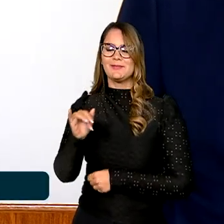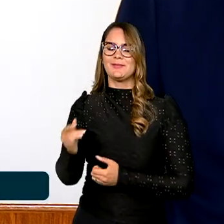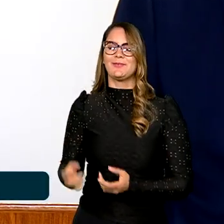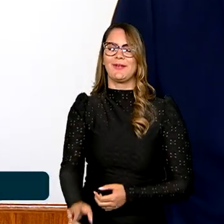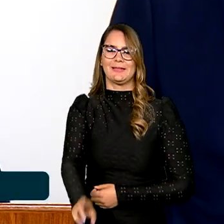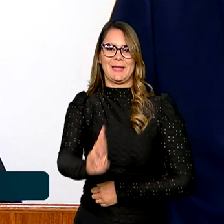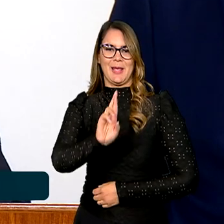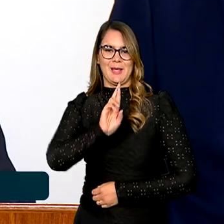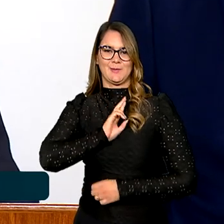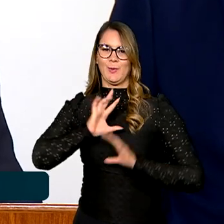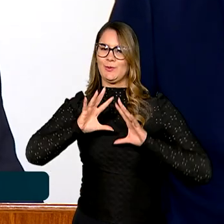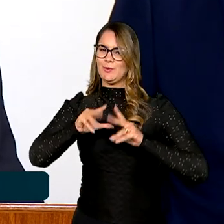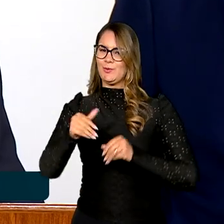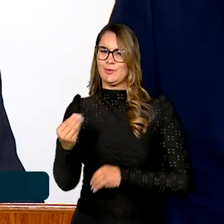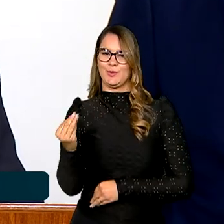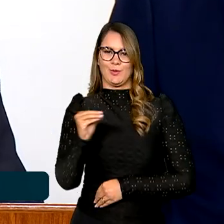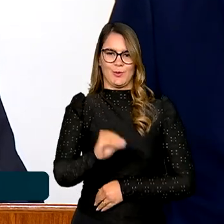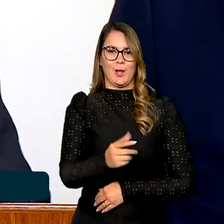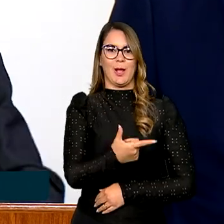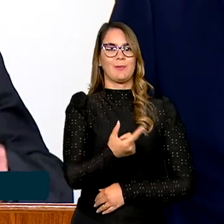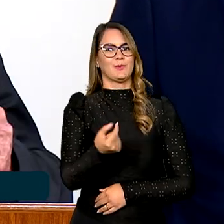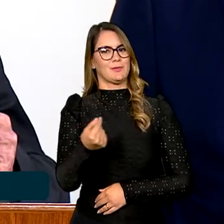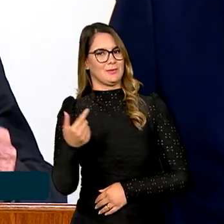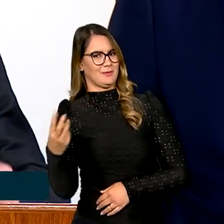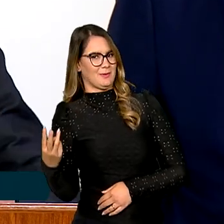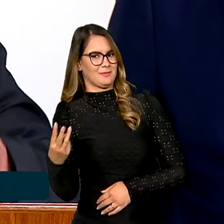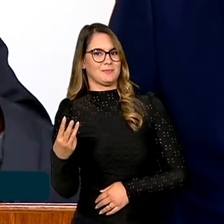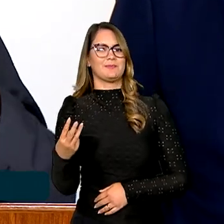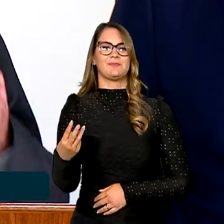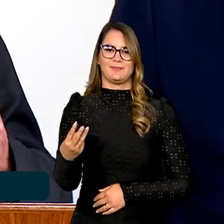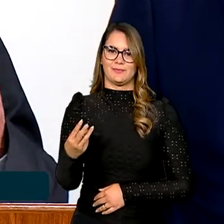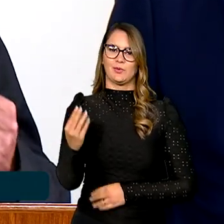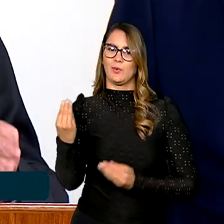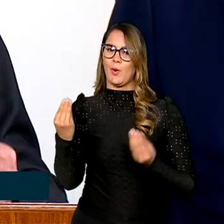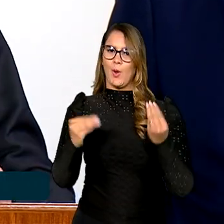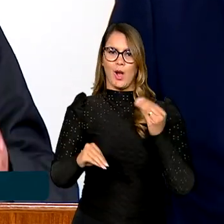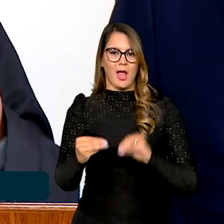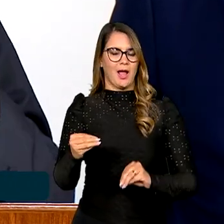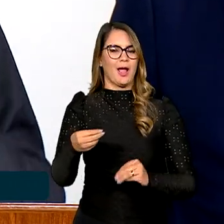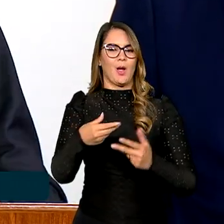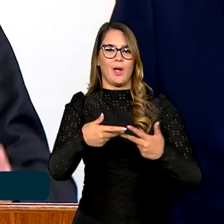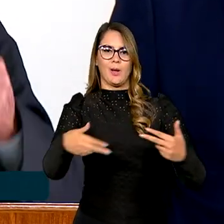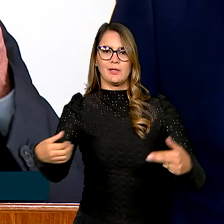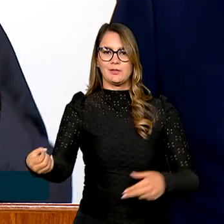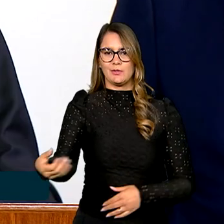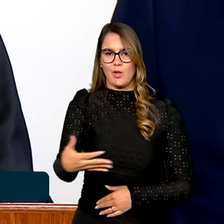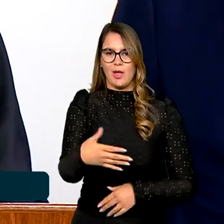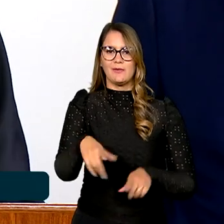nós plantamos em 2003 e vamos plantar novas coisas